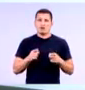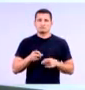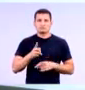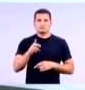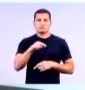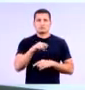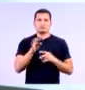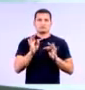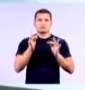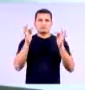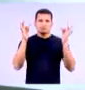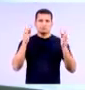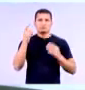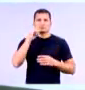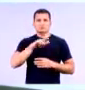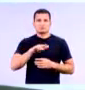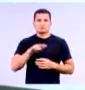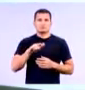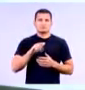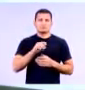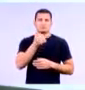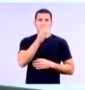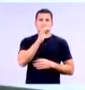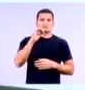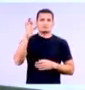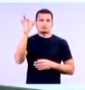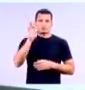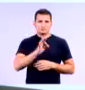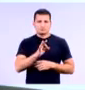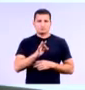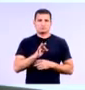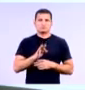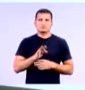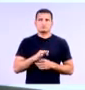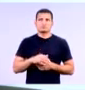tecnologia ela consegue ser 100%